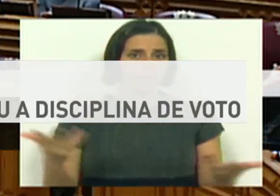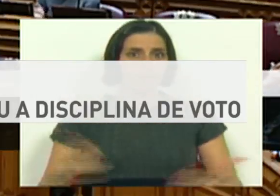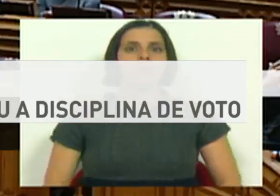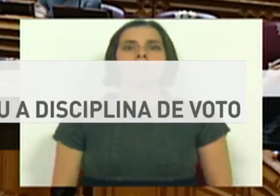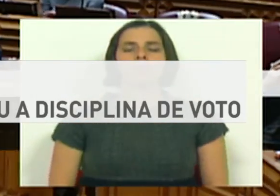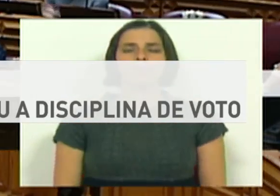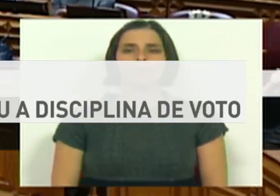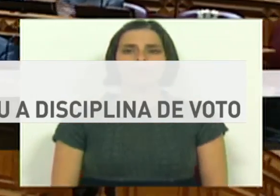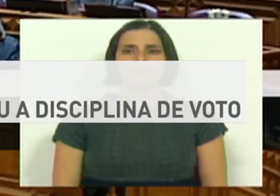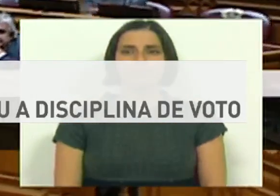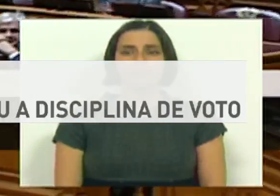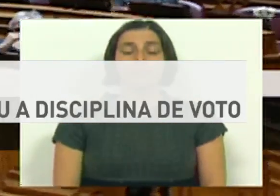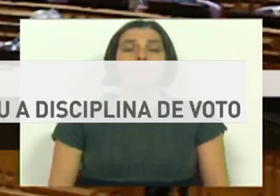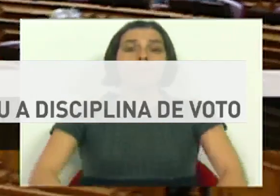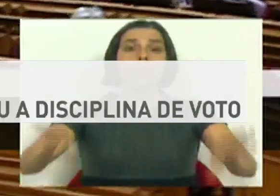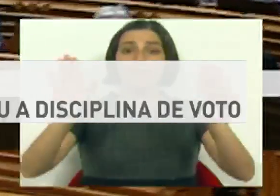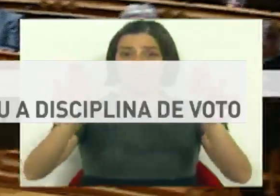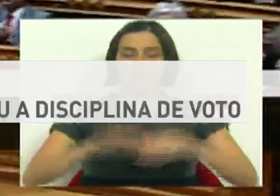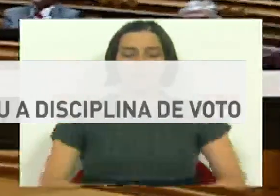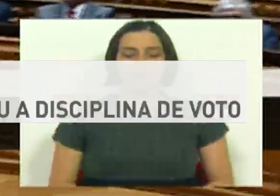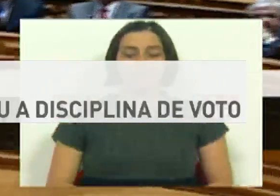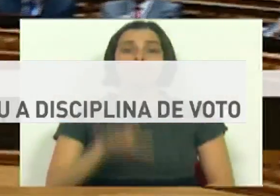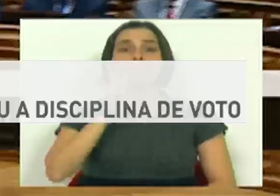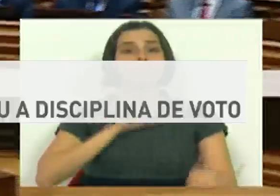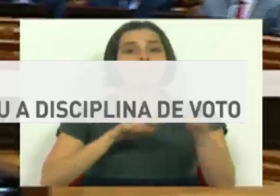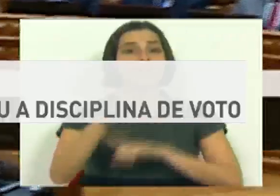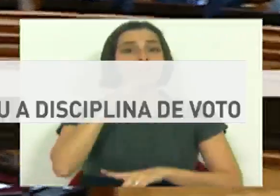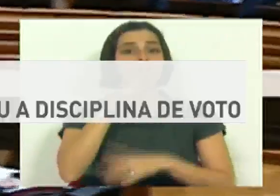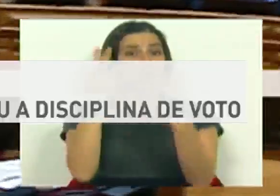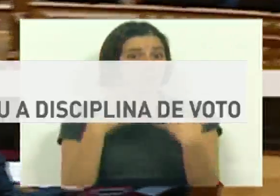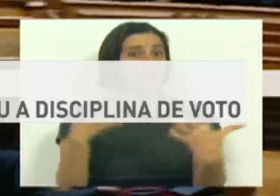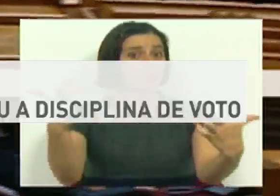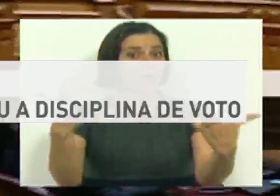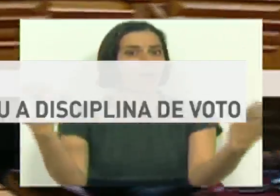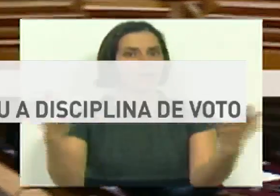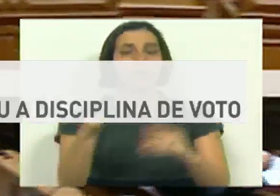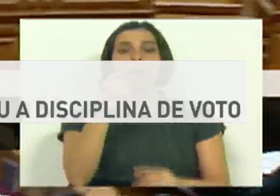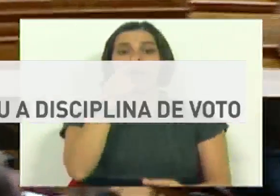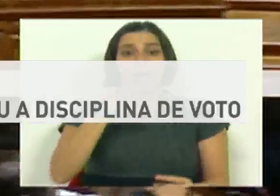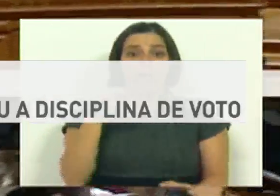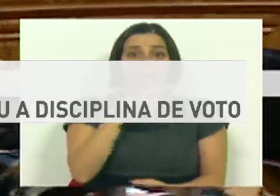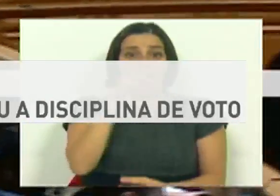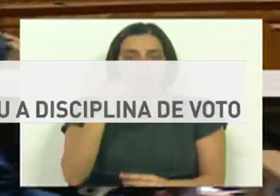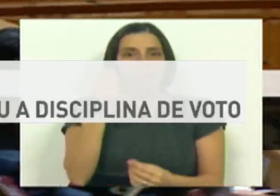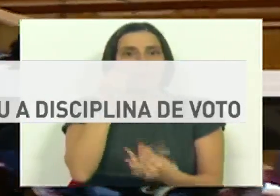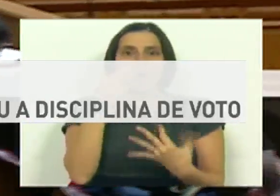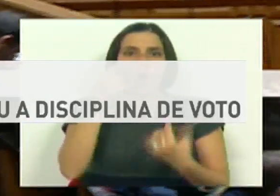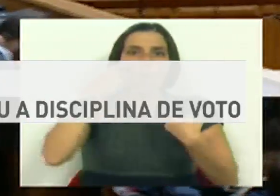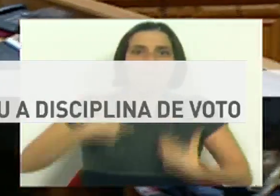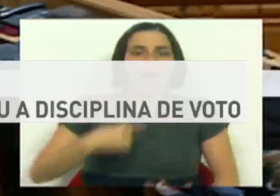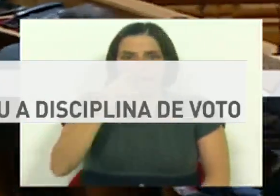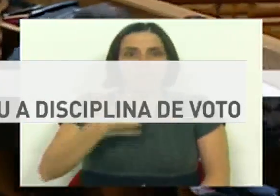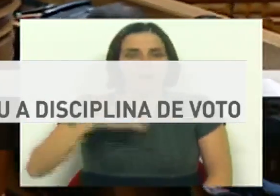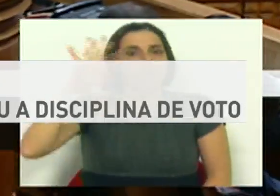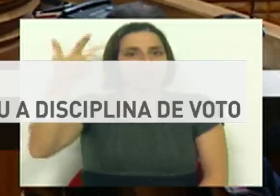depois do governo propor que se repense a despesa estrutural do estado para o PS há perigo de se querer